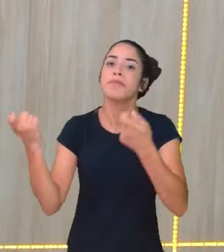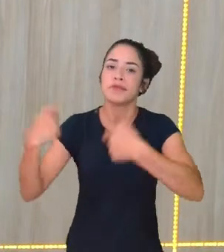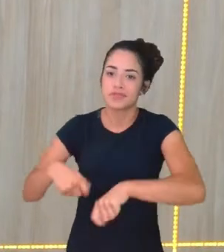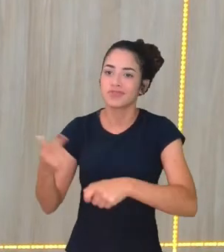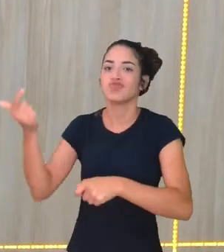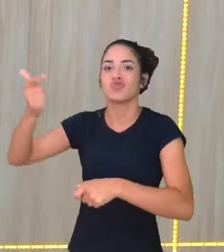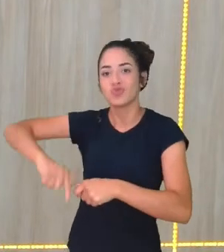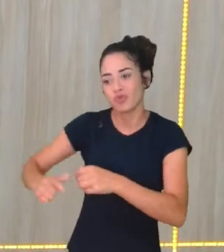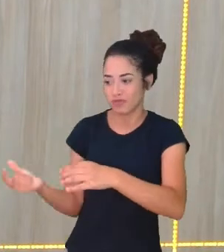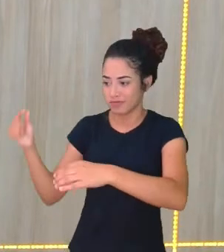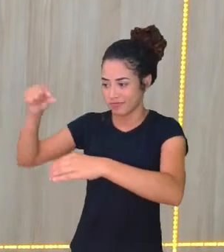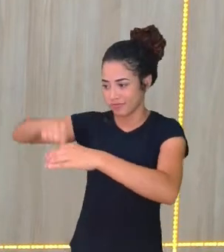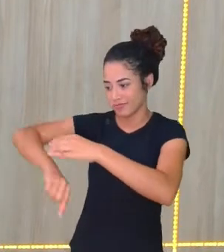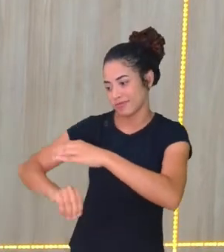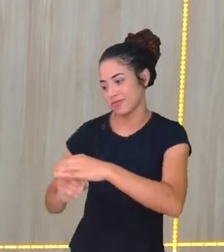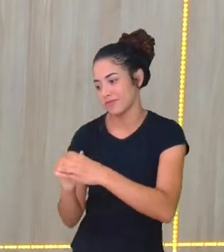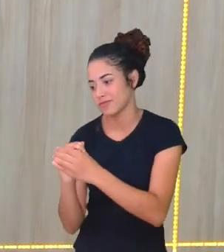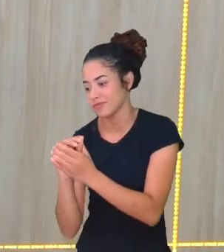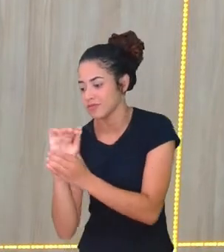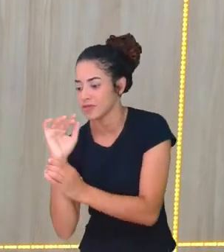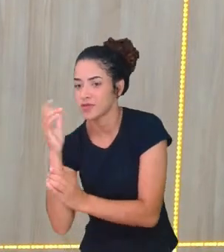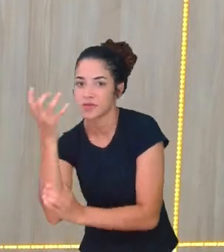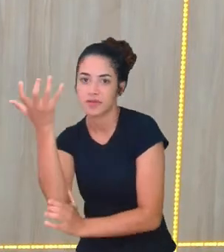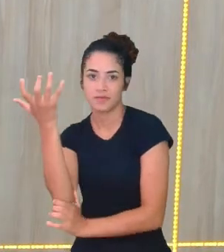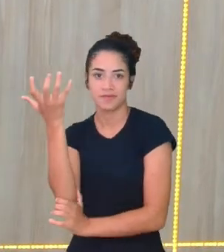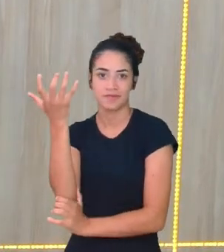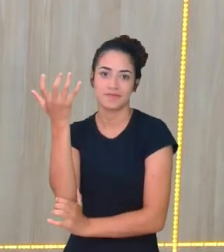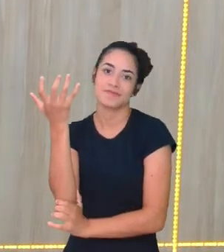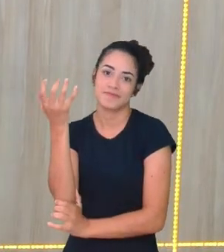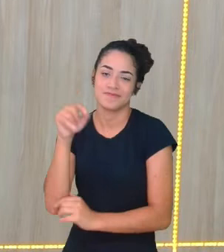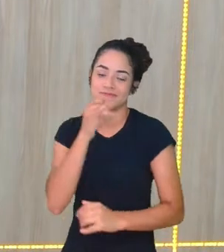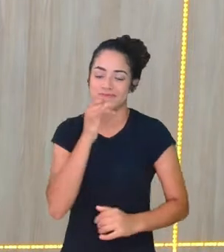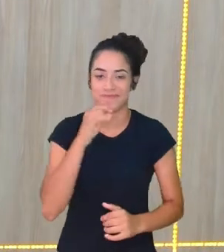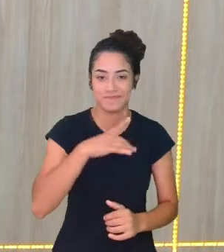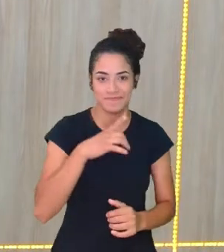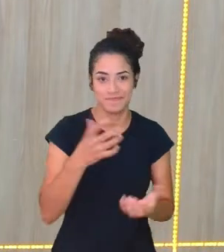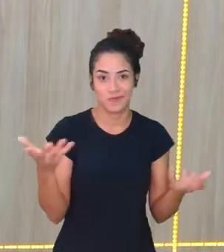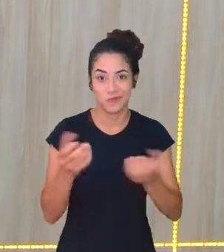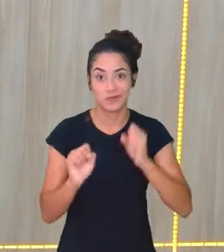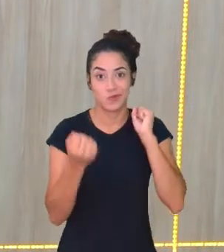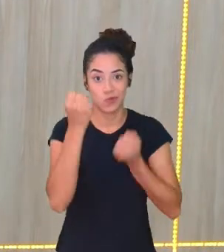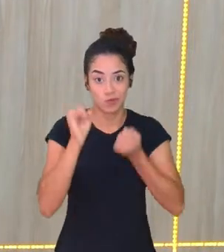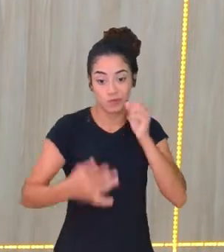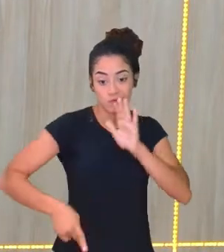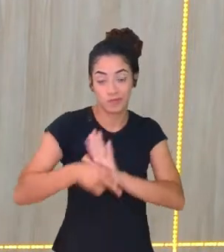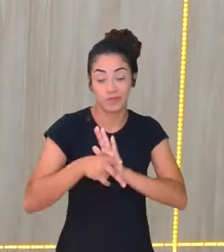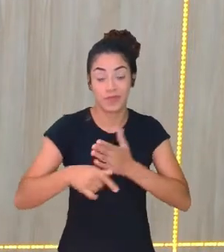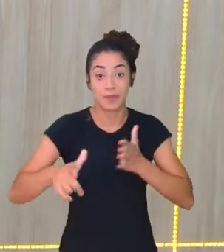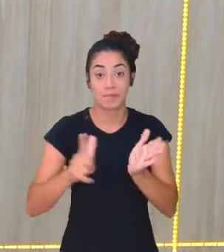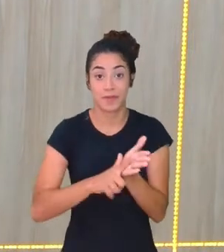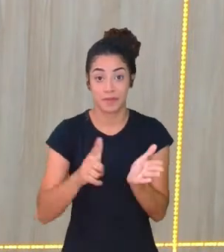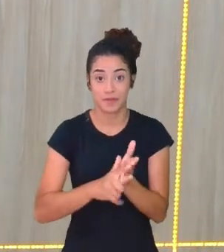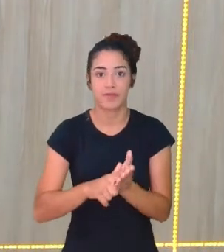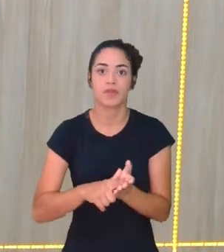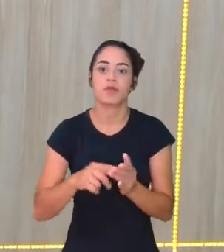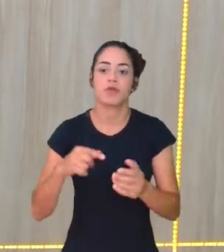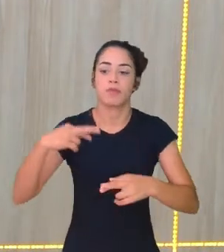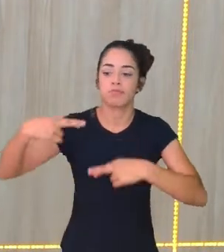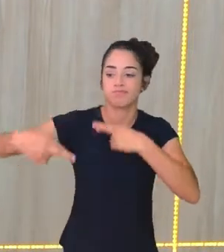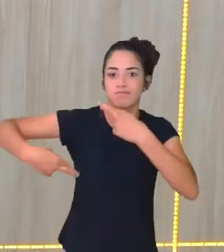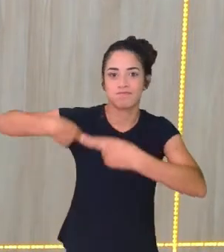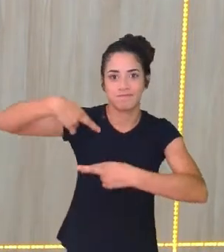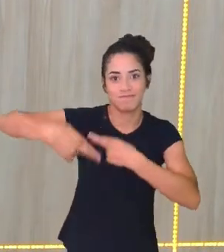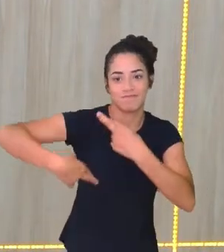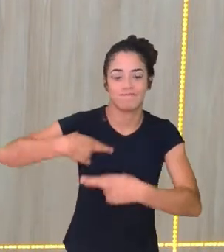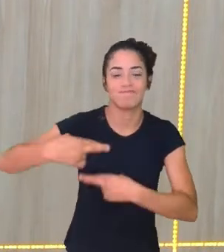desses produtos né então por exemplo existem hoje já indústrias de papel certo que reutilizam